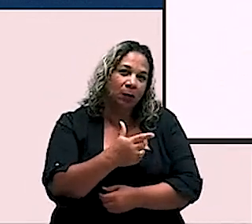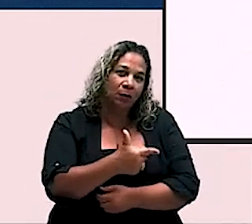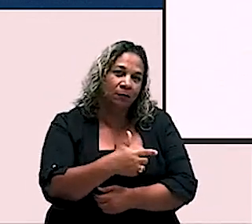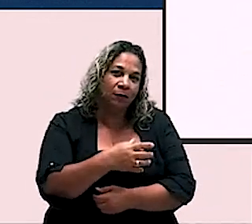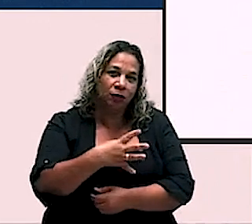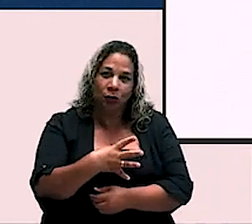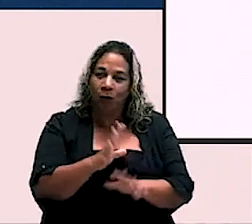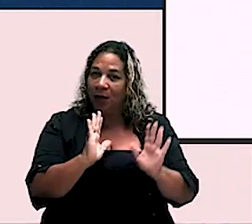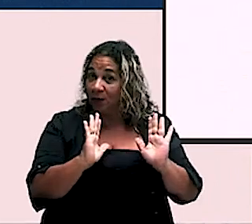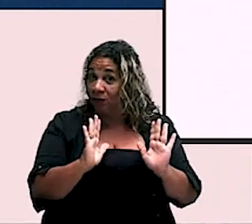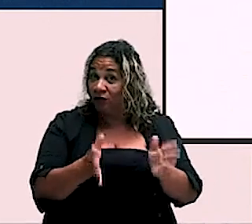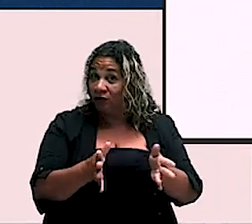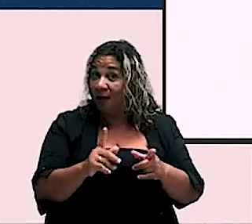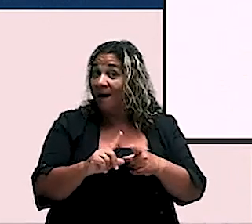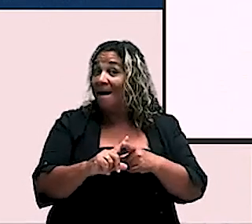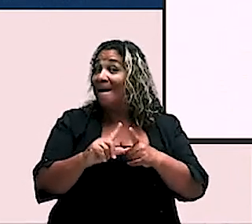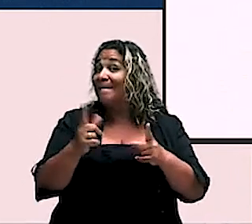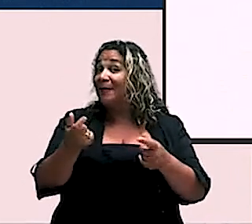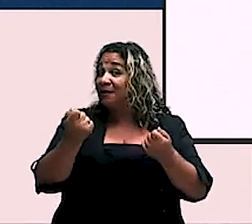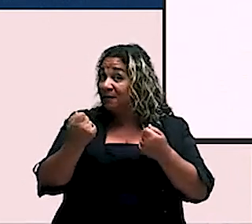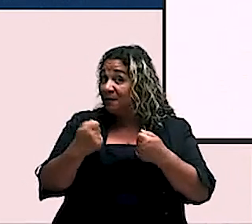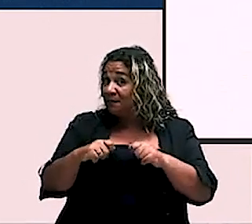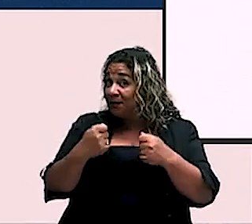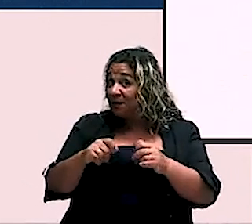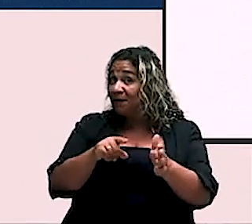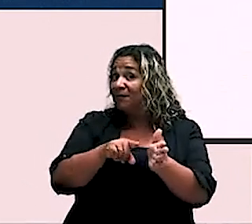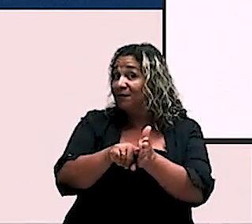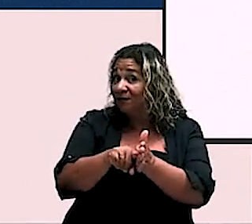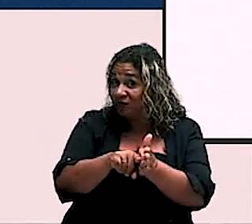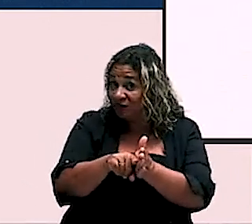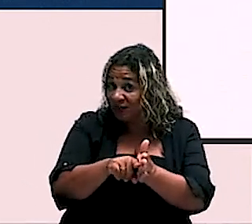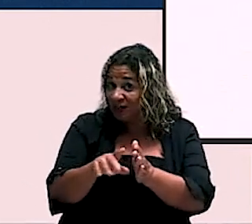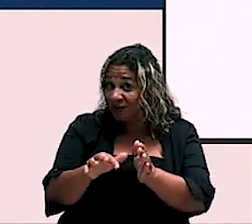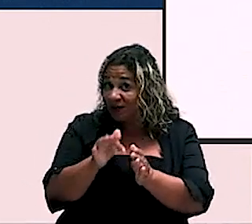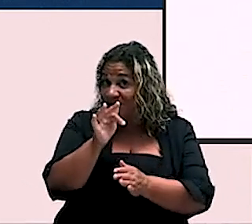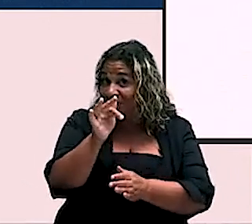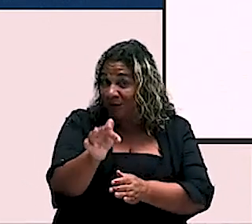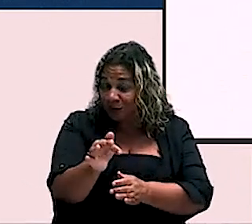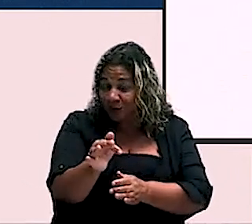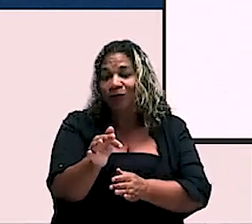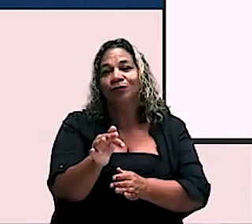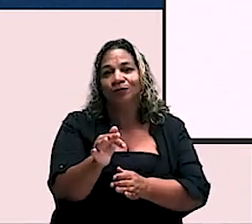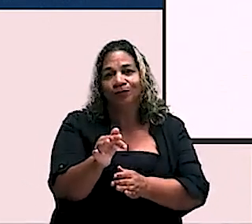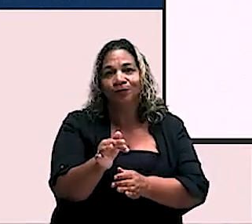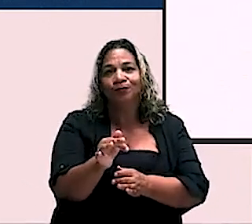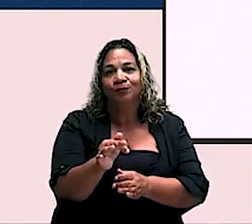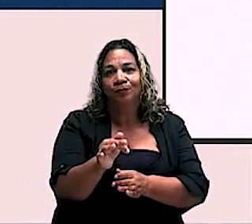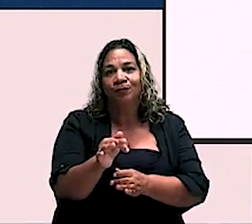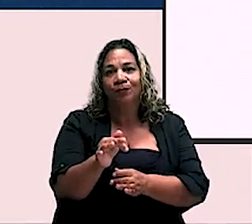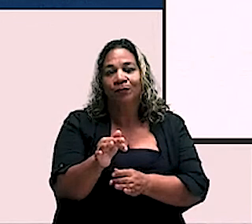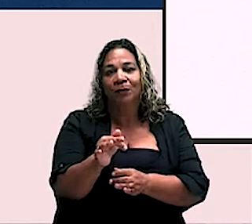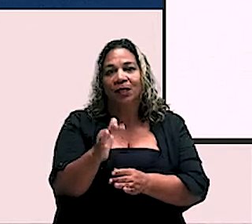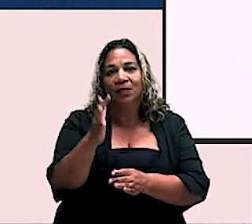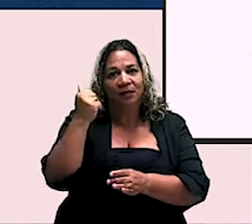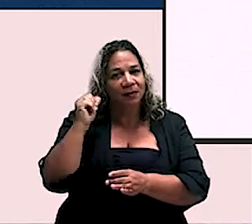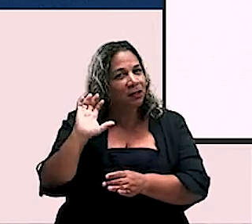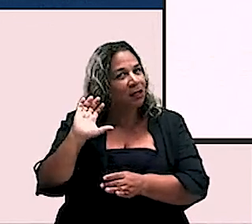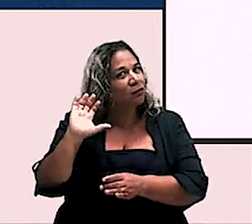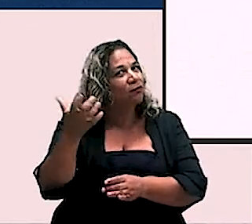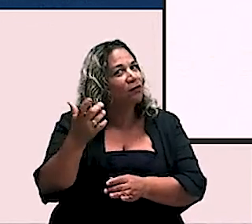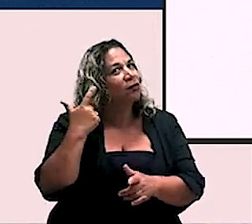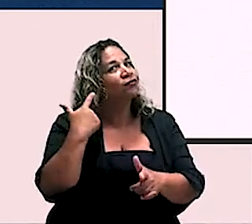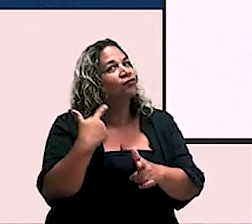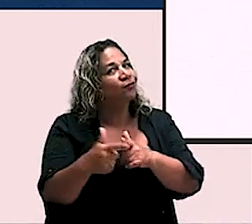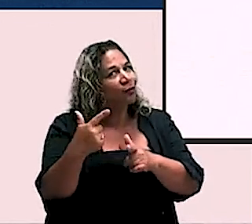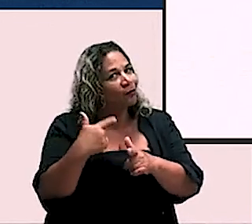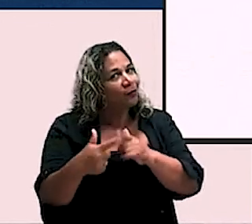realmente tomaram alguma atitude, né, das irregularidades identificadas, se eles resolveram aqueles problemas que